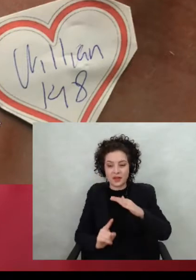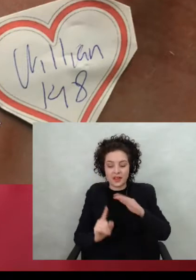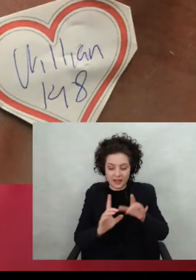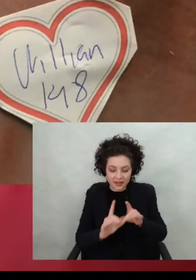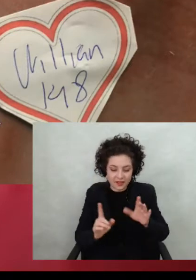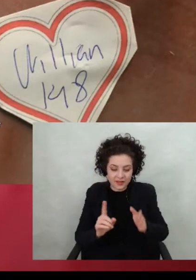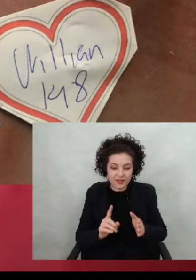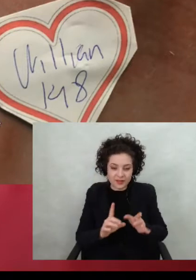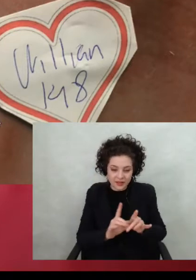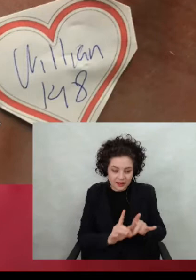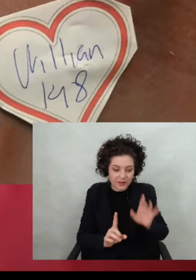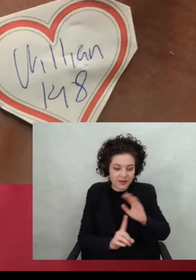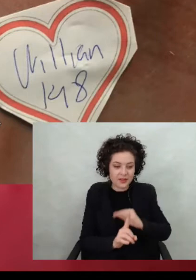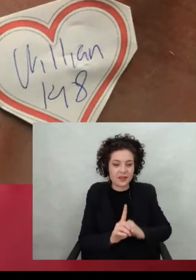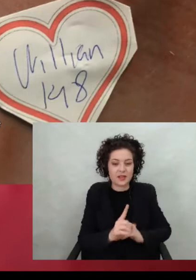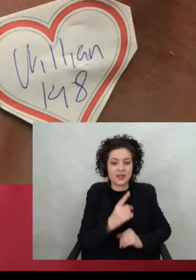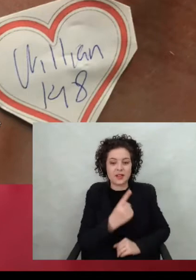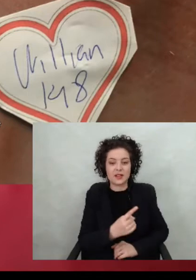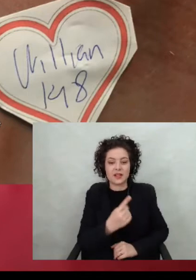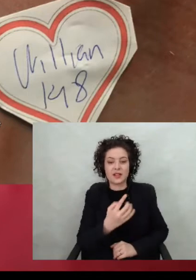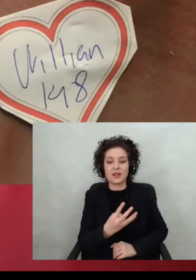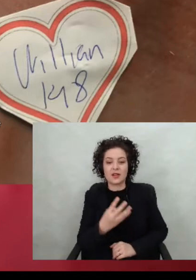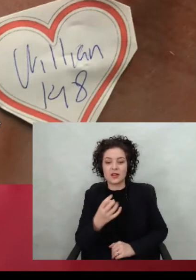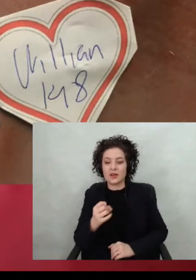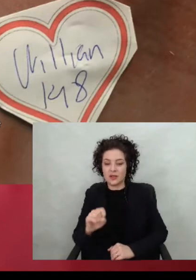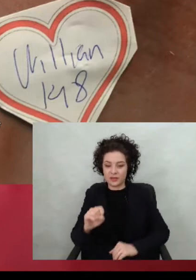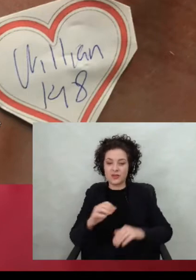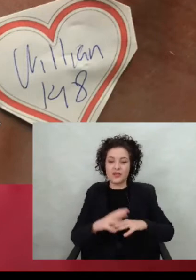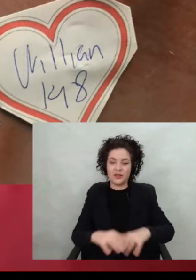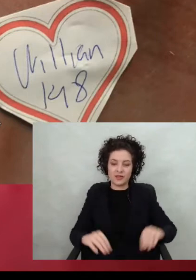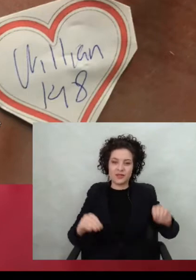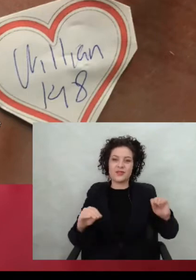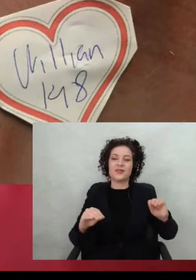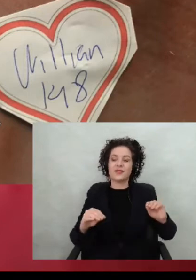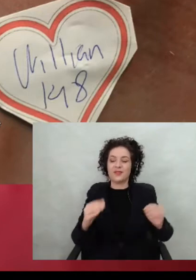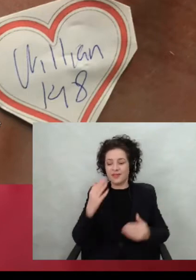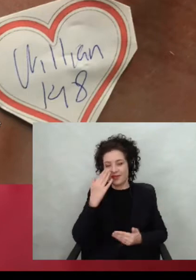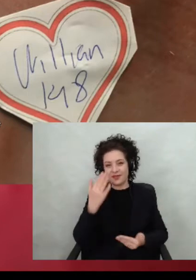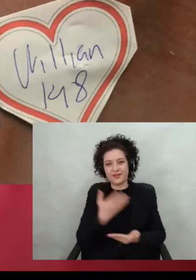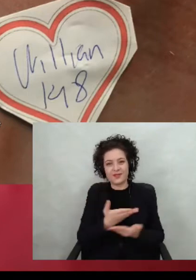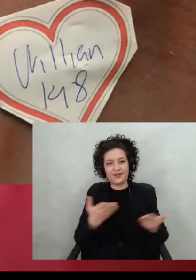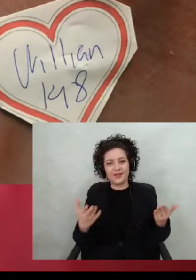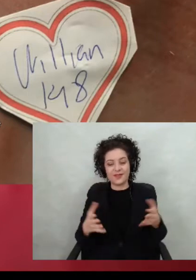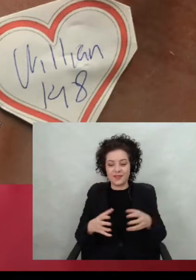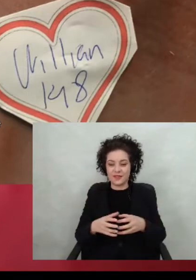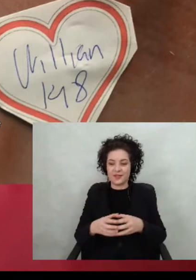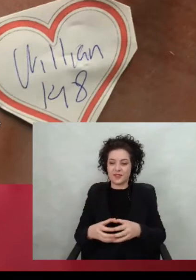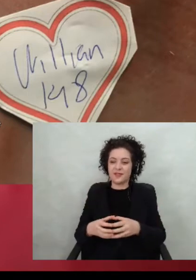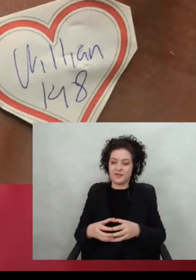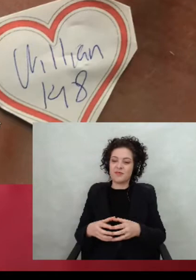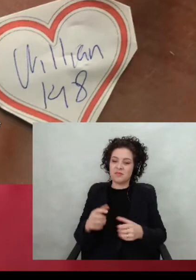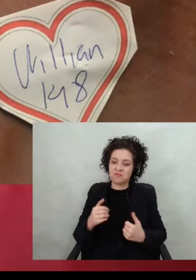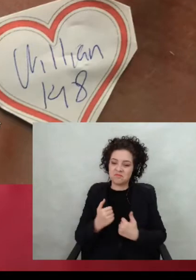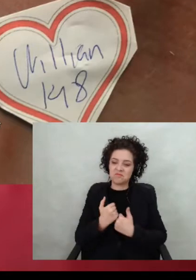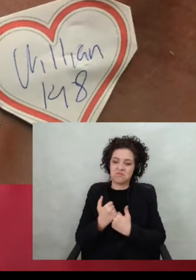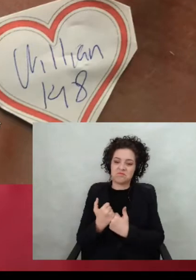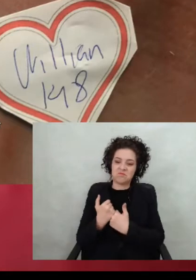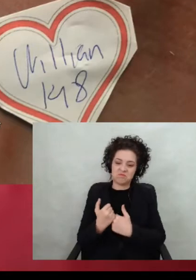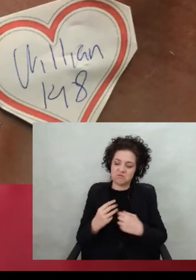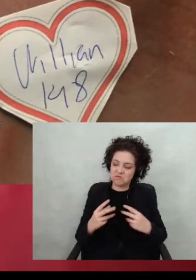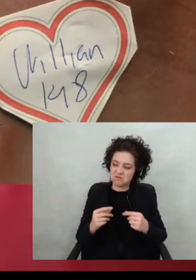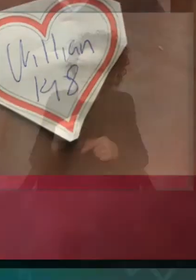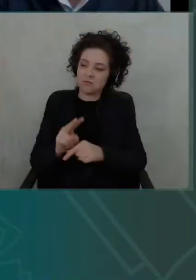paciente 148. Muito obrigada a todos, obrigado ao nosso time que tem sustentado todo esse cuidado aos pacientes